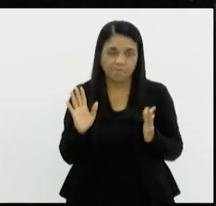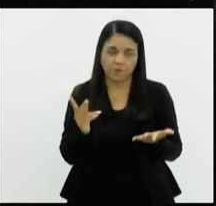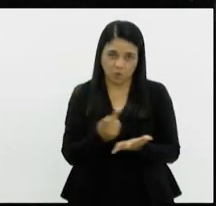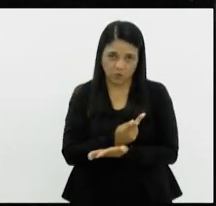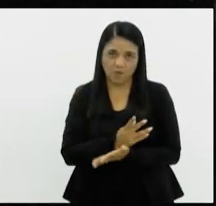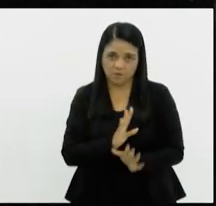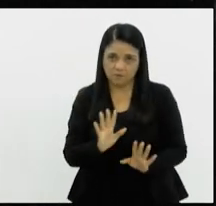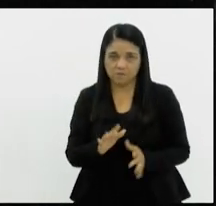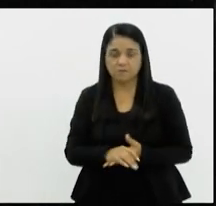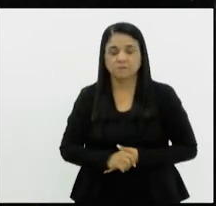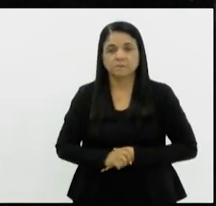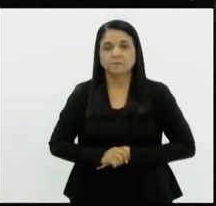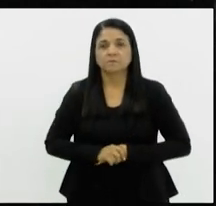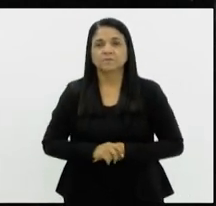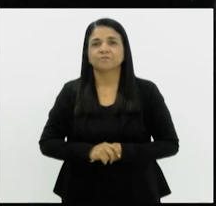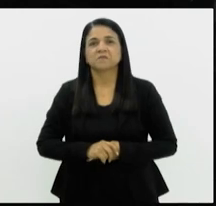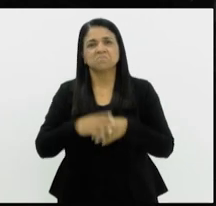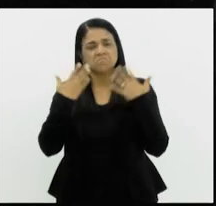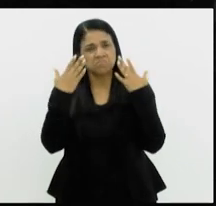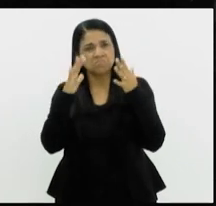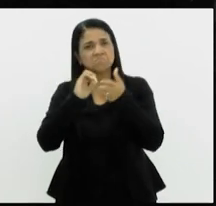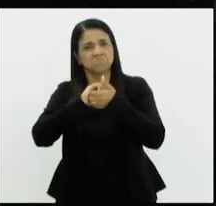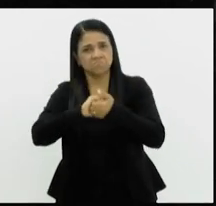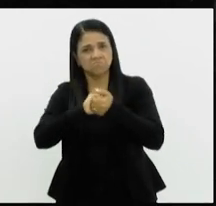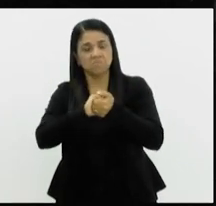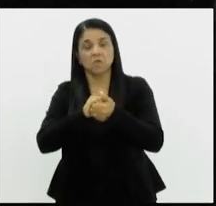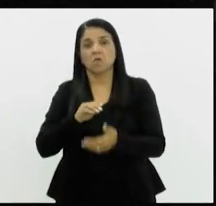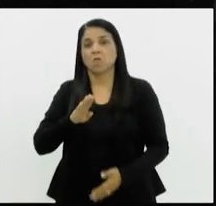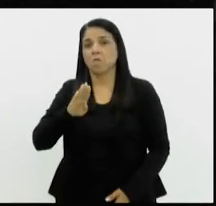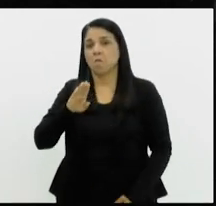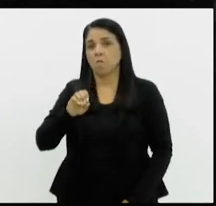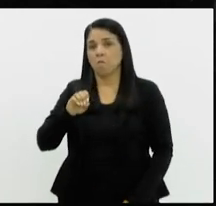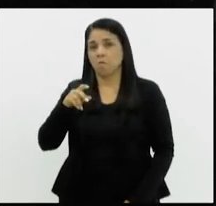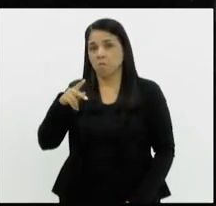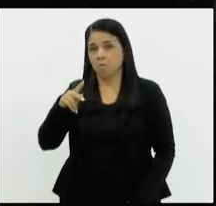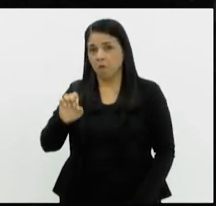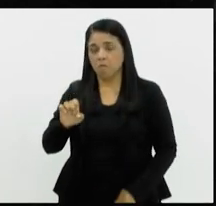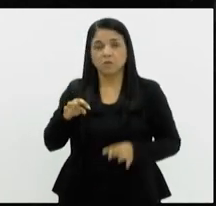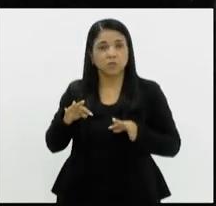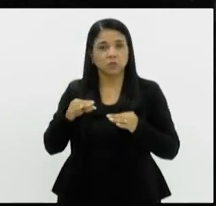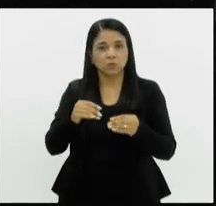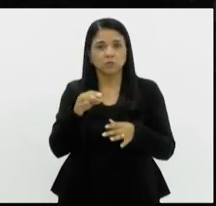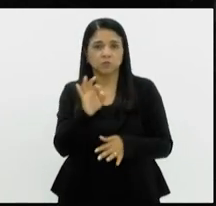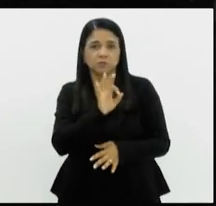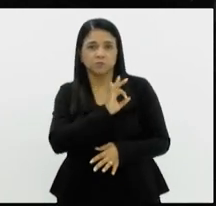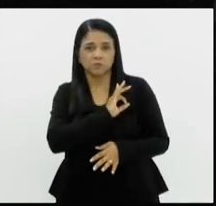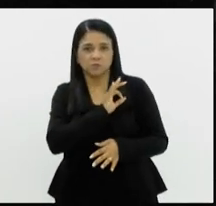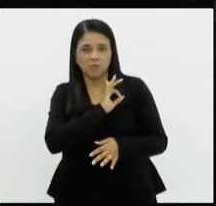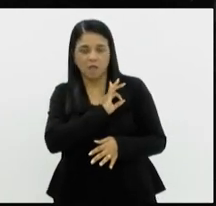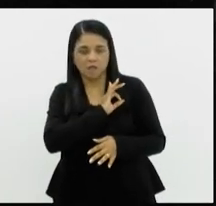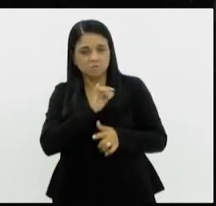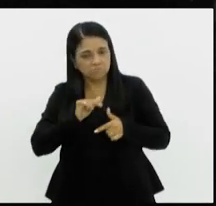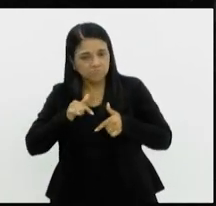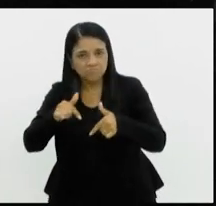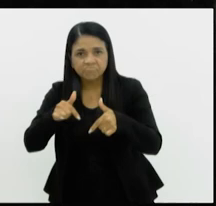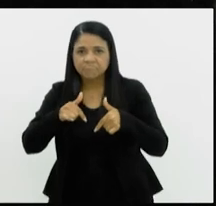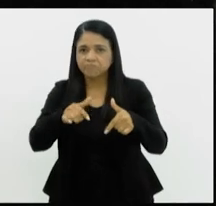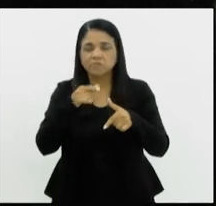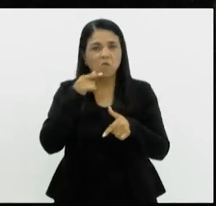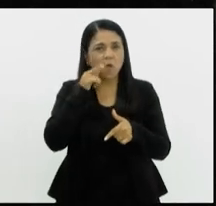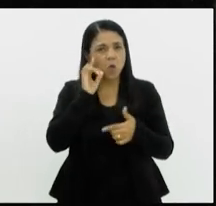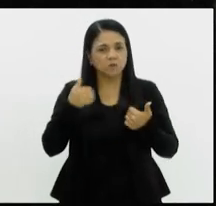aqui meus os parabéns ao bob a todos os policiais envolvidos naquela ação